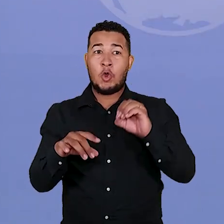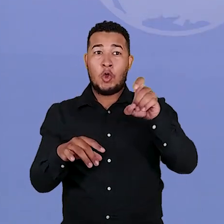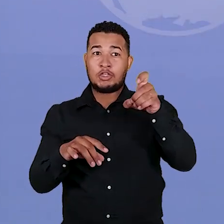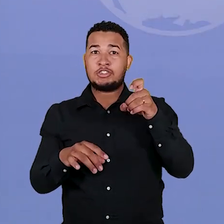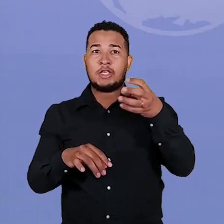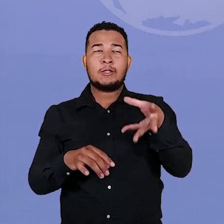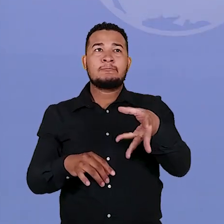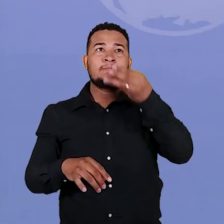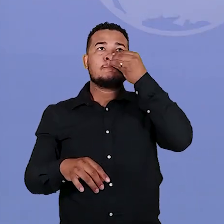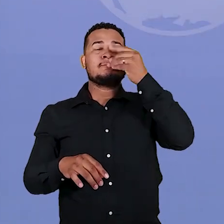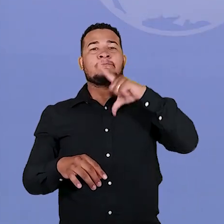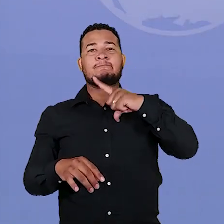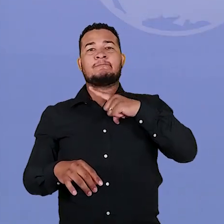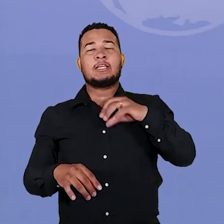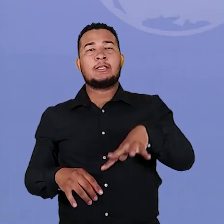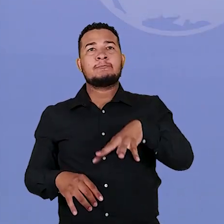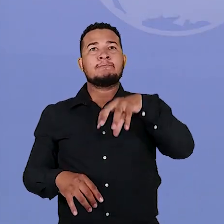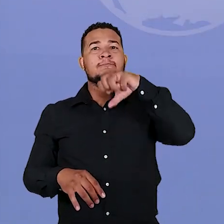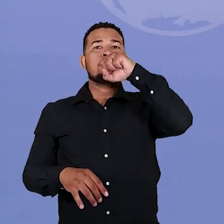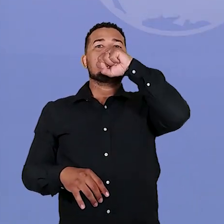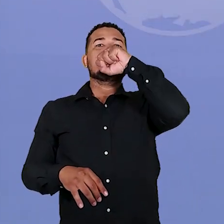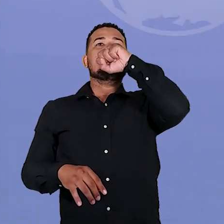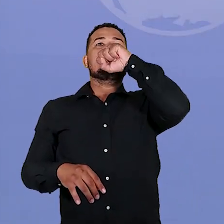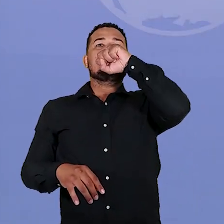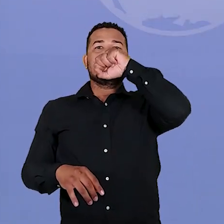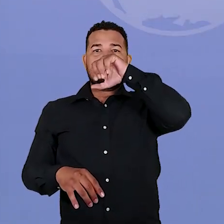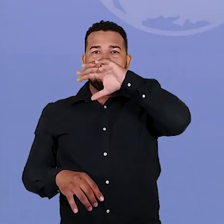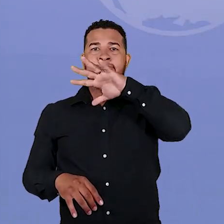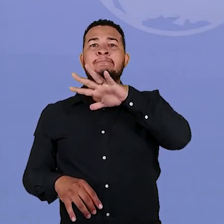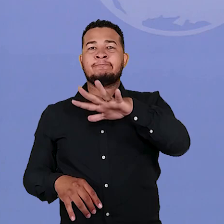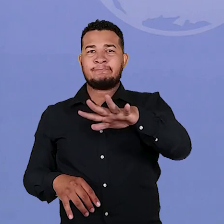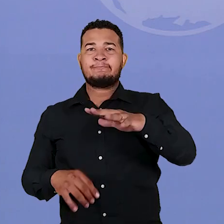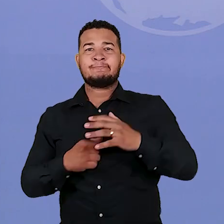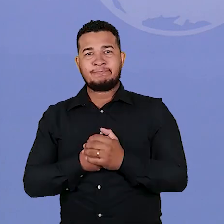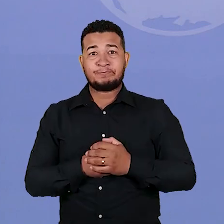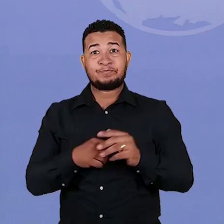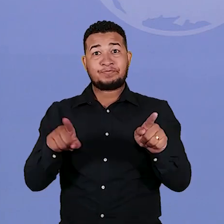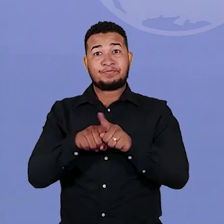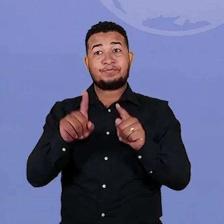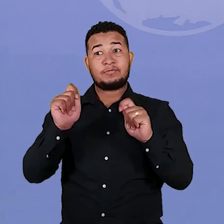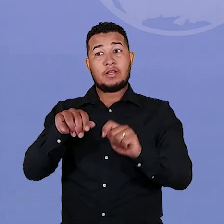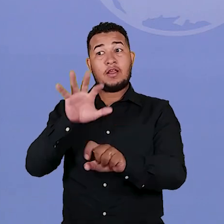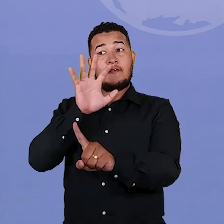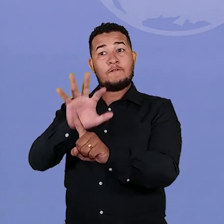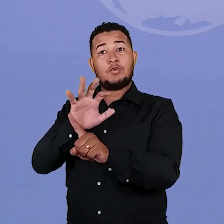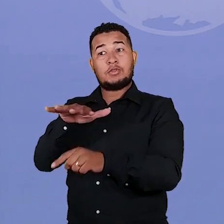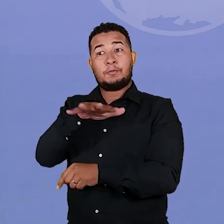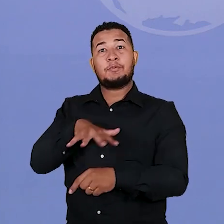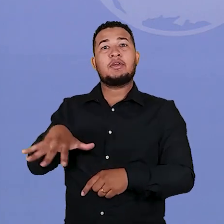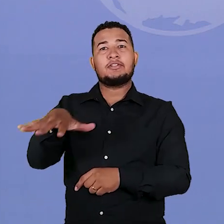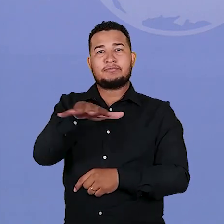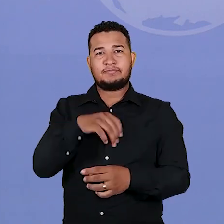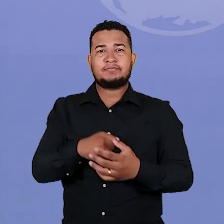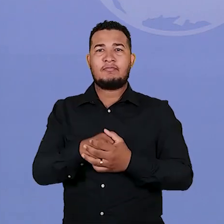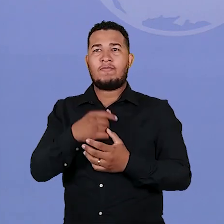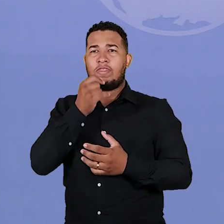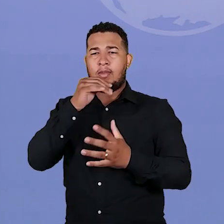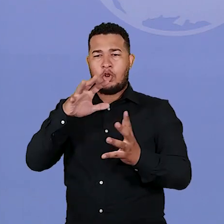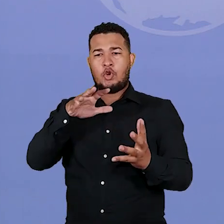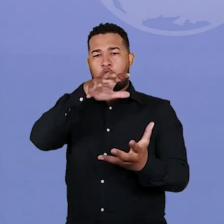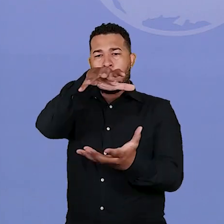a gente respira o oxigênio que está contido no ar, na atmosfera, tá? Ele também influencia nos ambientes,